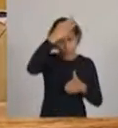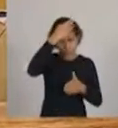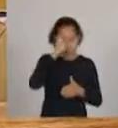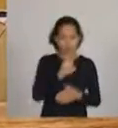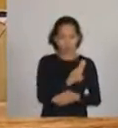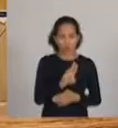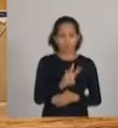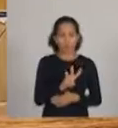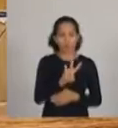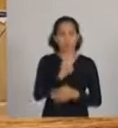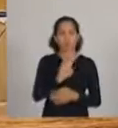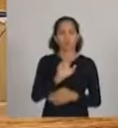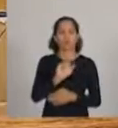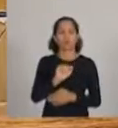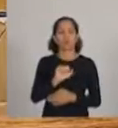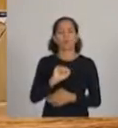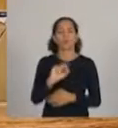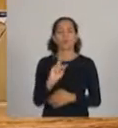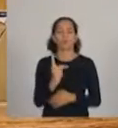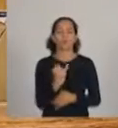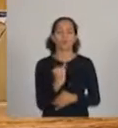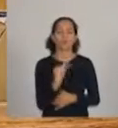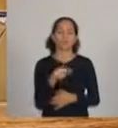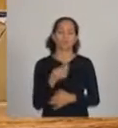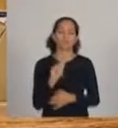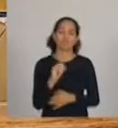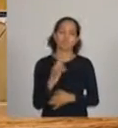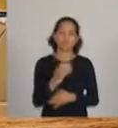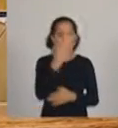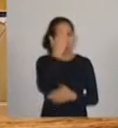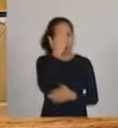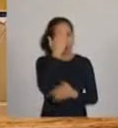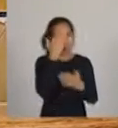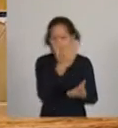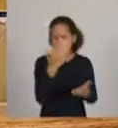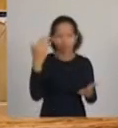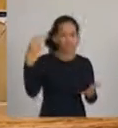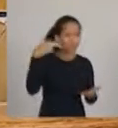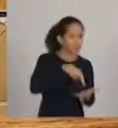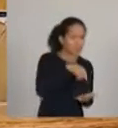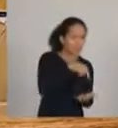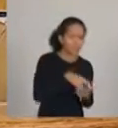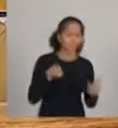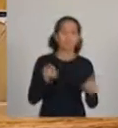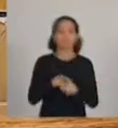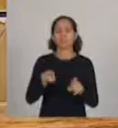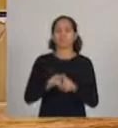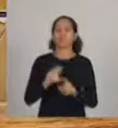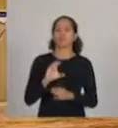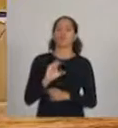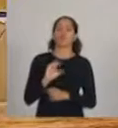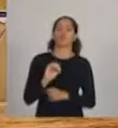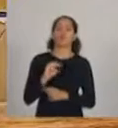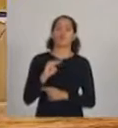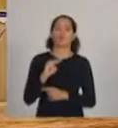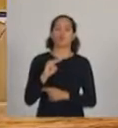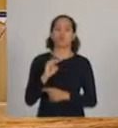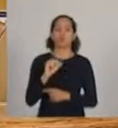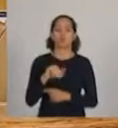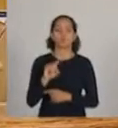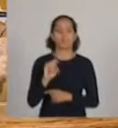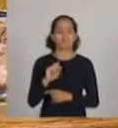Paula Santos, obrigada por estar aqui conosco, o comandante Paes, que é assessor de